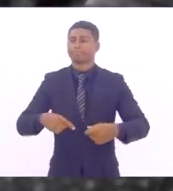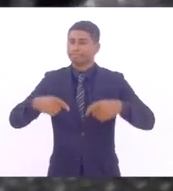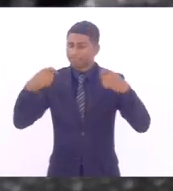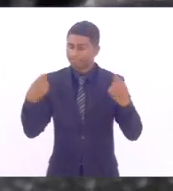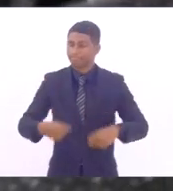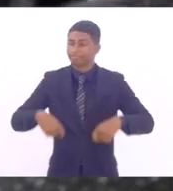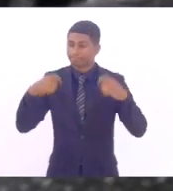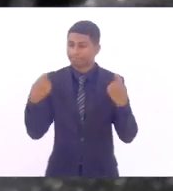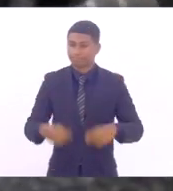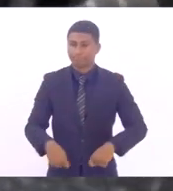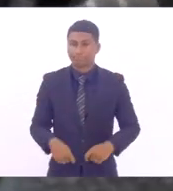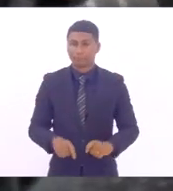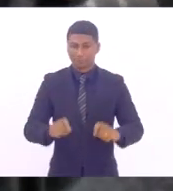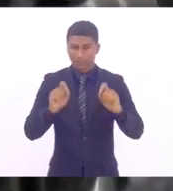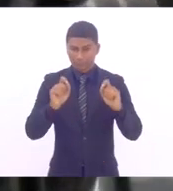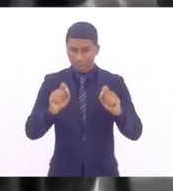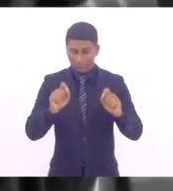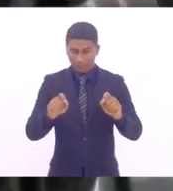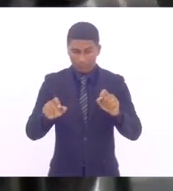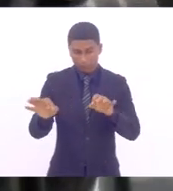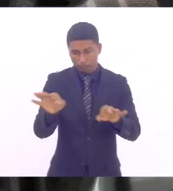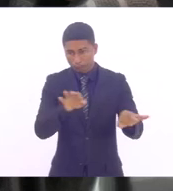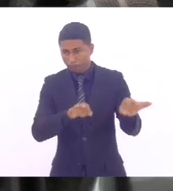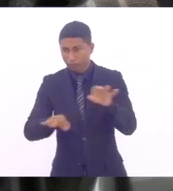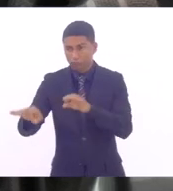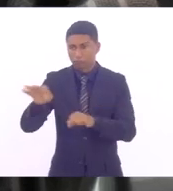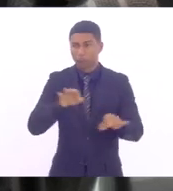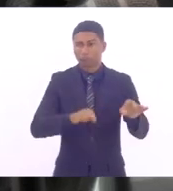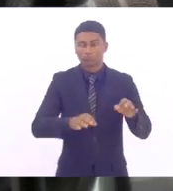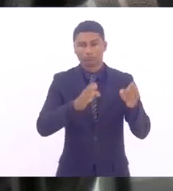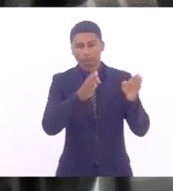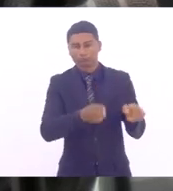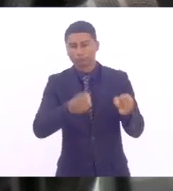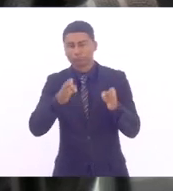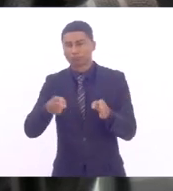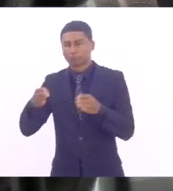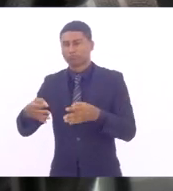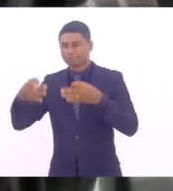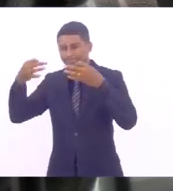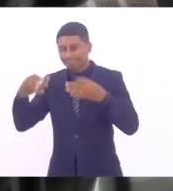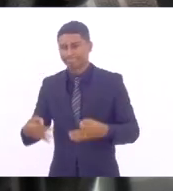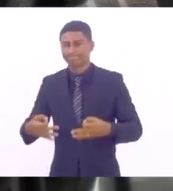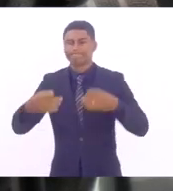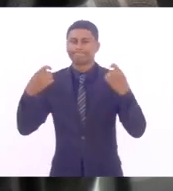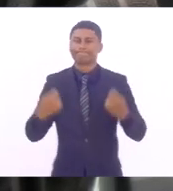merece ser muito bem organizada e muito bem explorada.